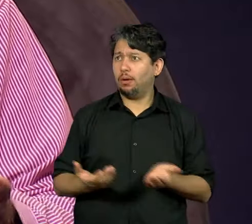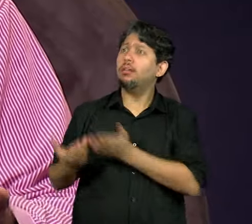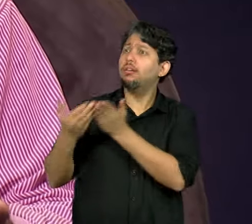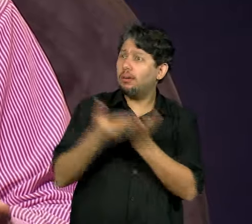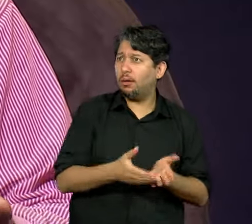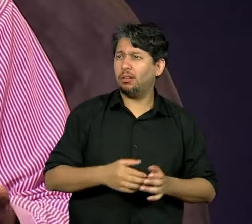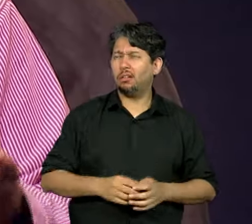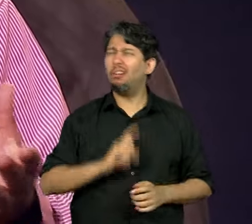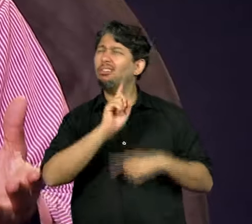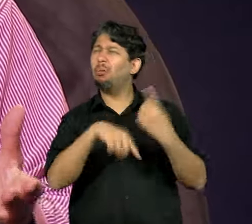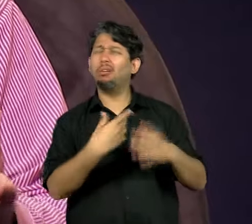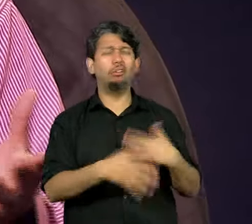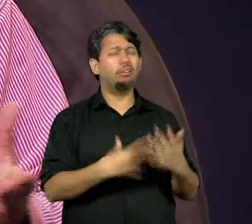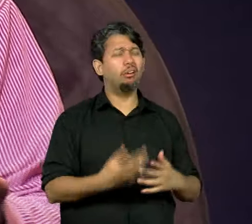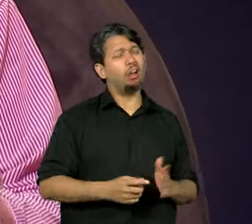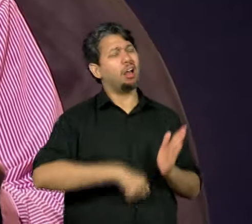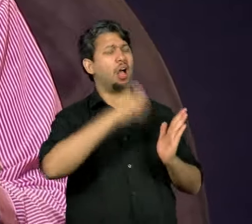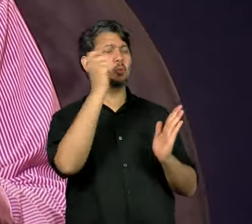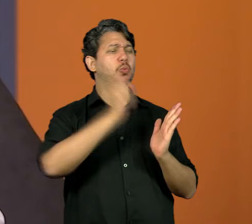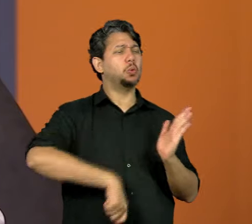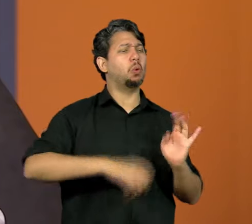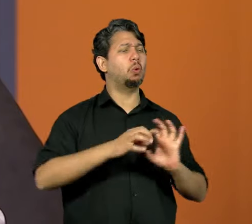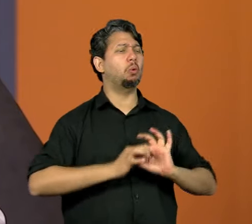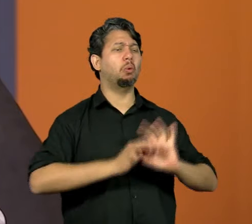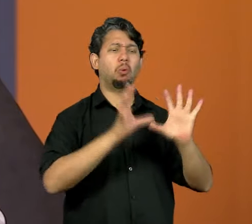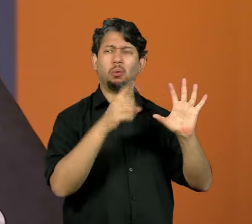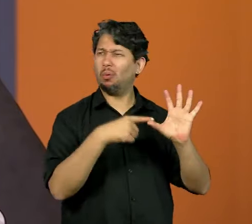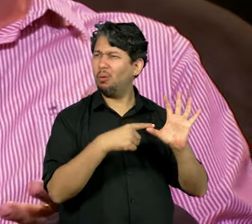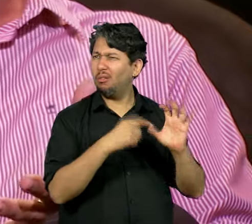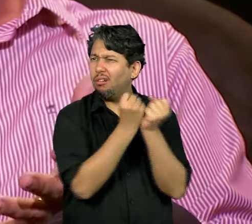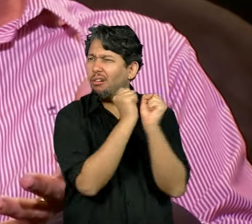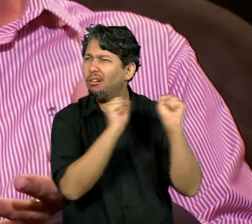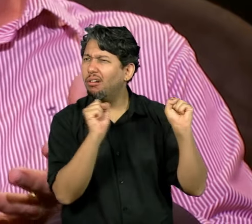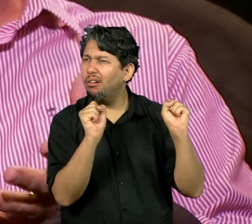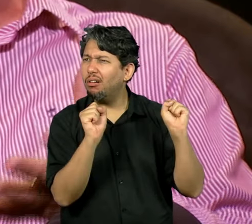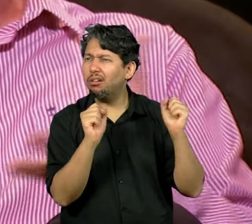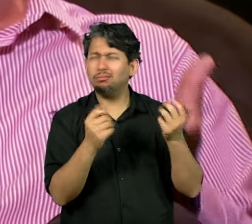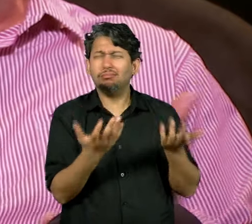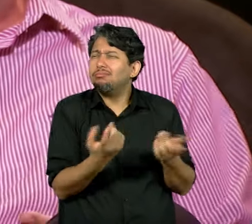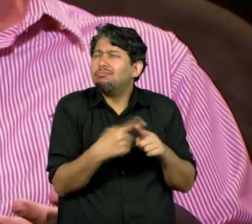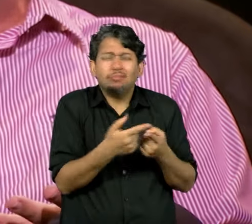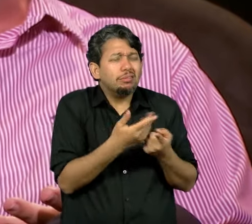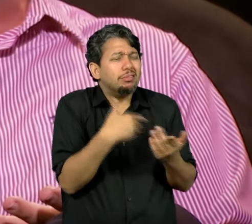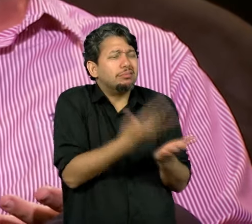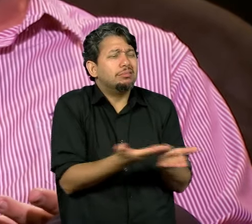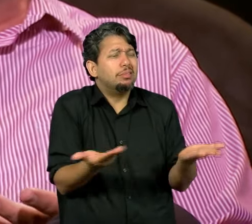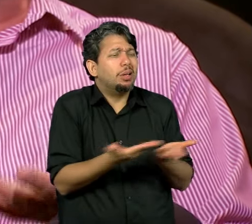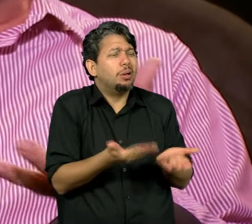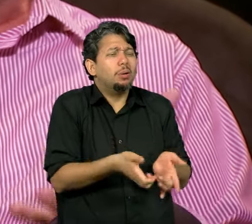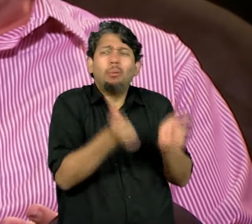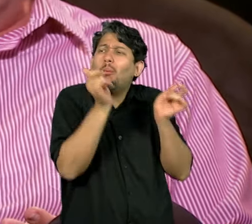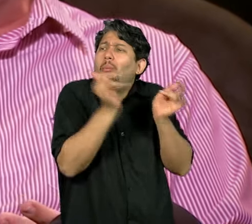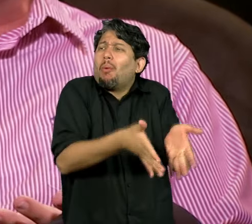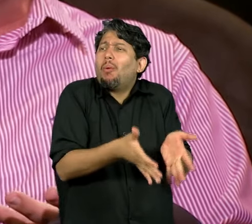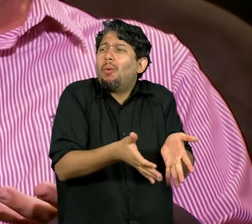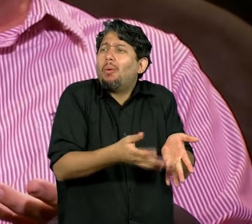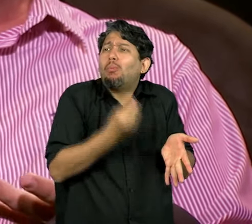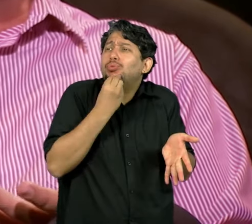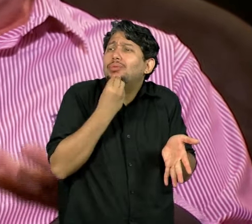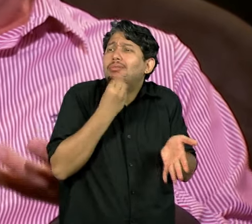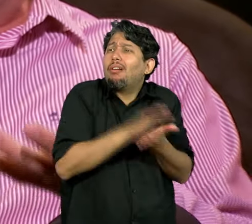chama de abolição há 130 anos atrás, mas que não gerou até hoje a